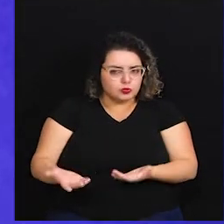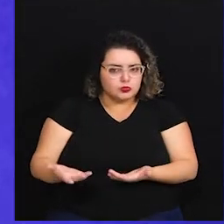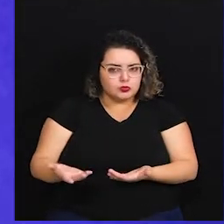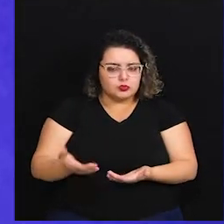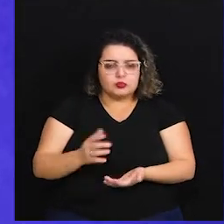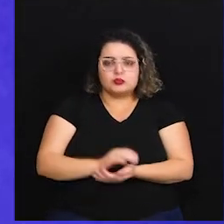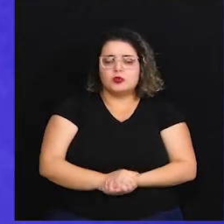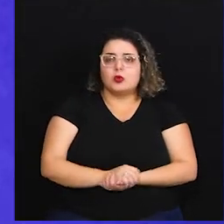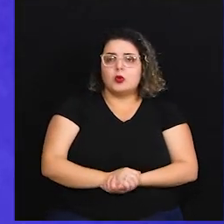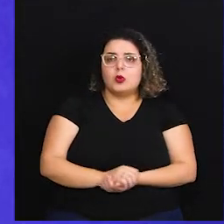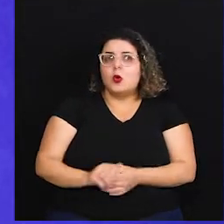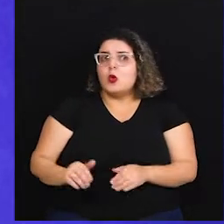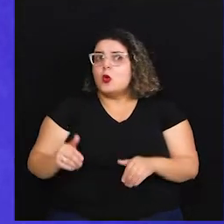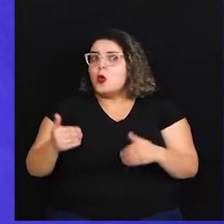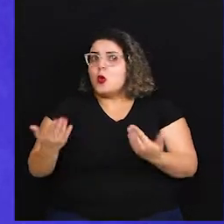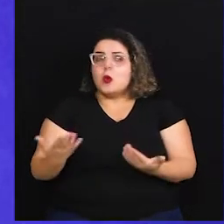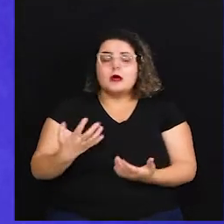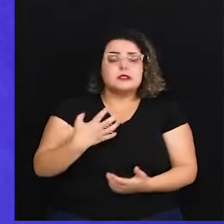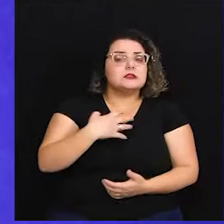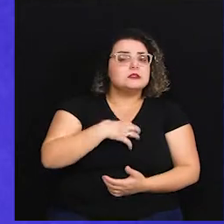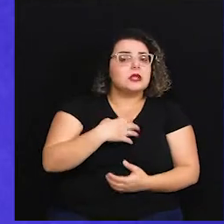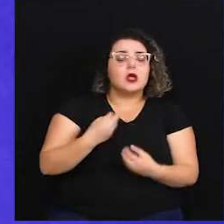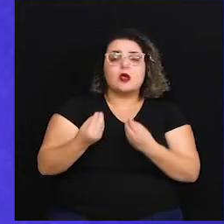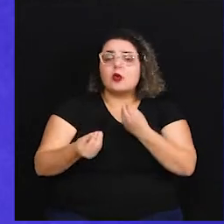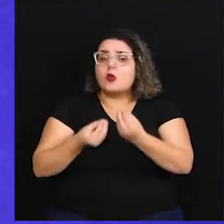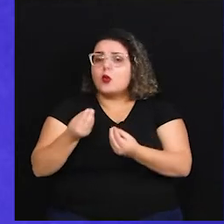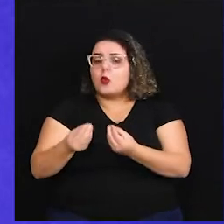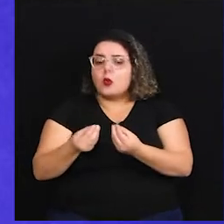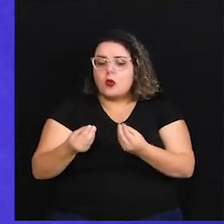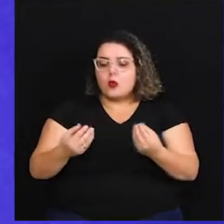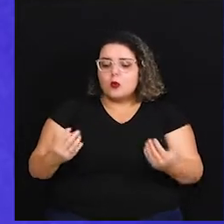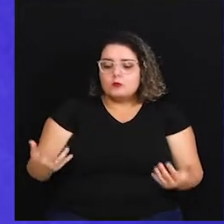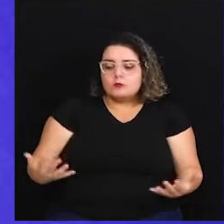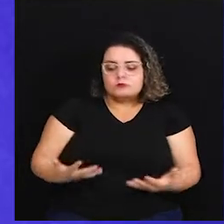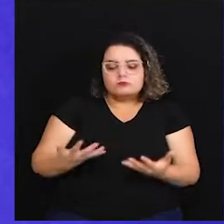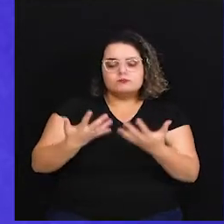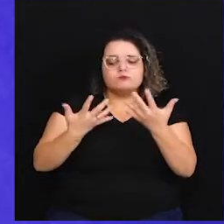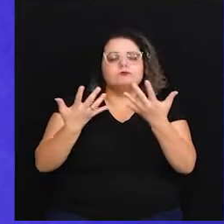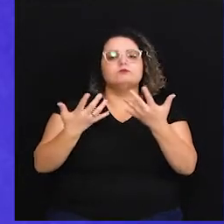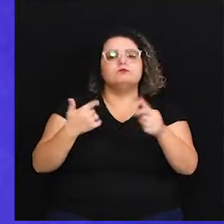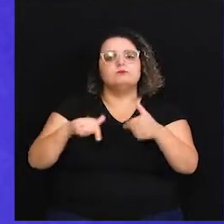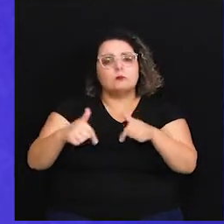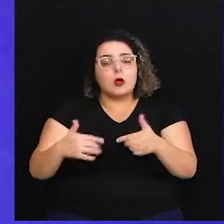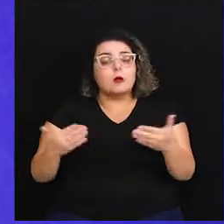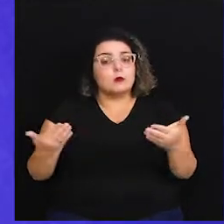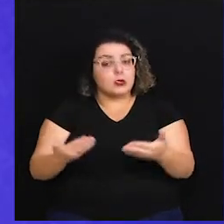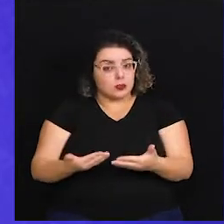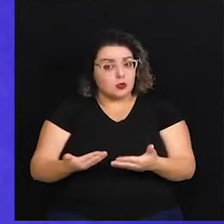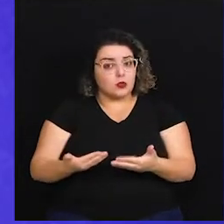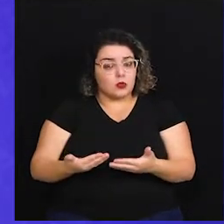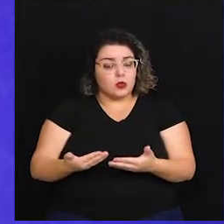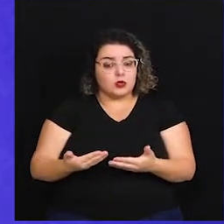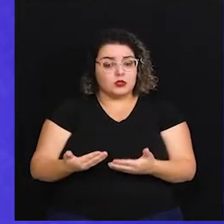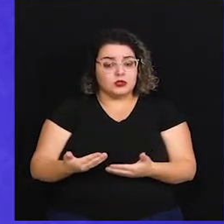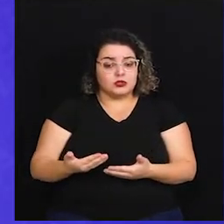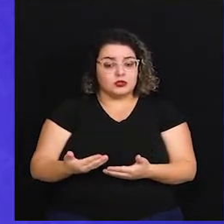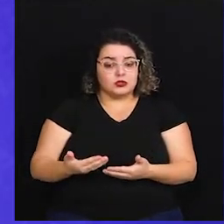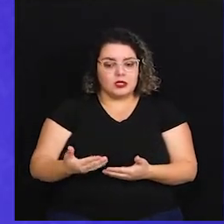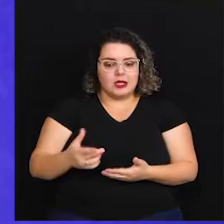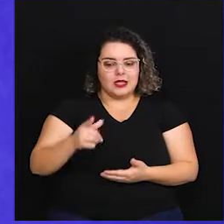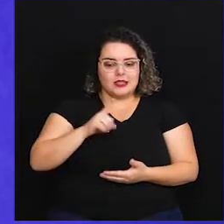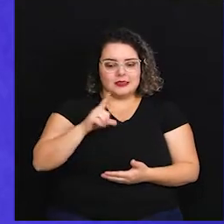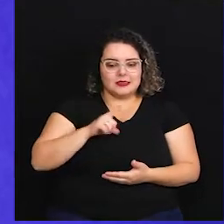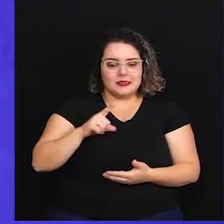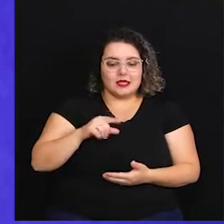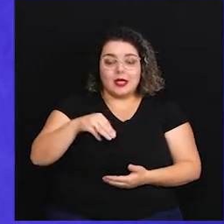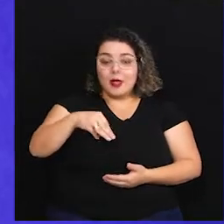fez, quais foram e de que forma eles agregaram valor ao seu trabalho para que hoje você